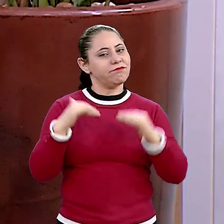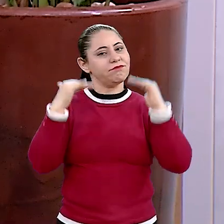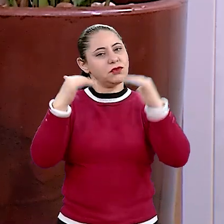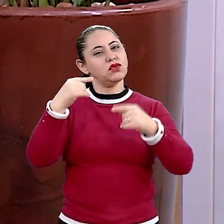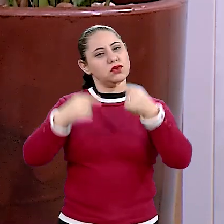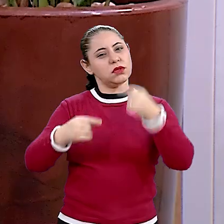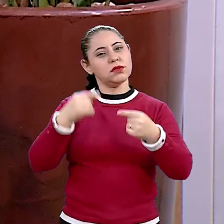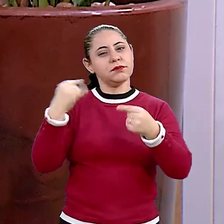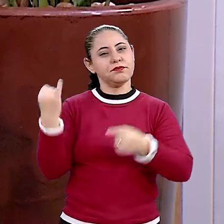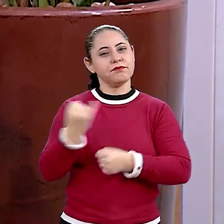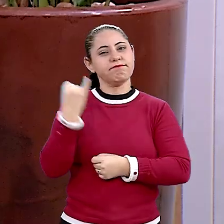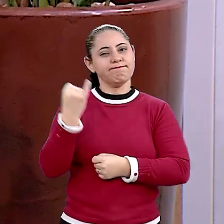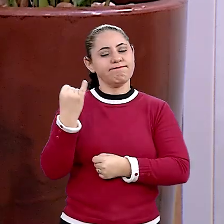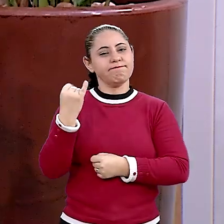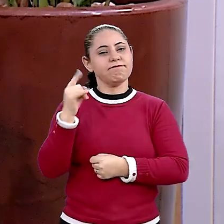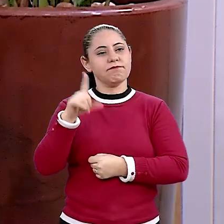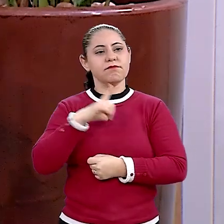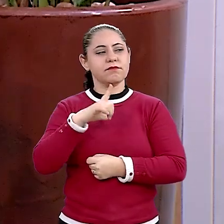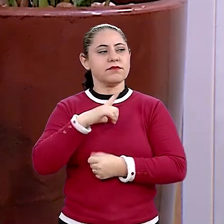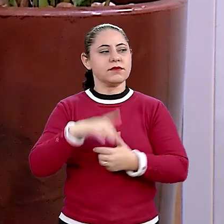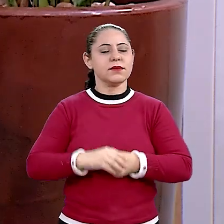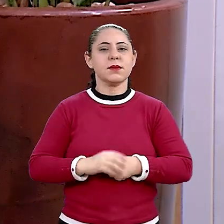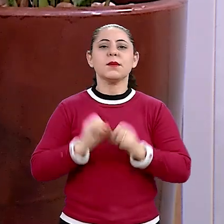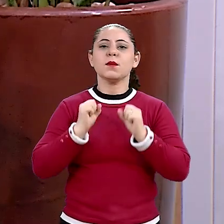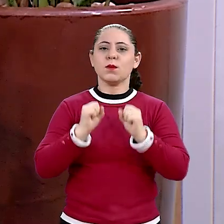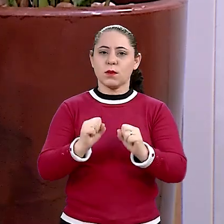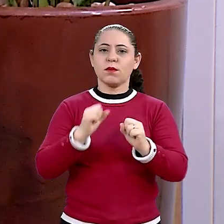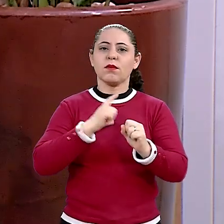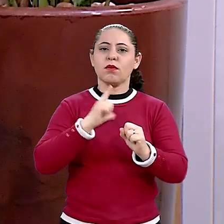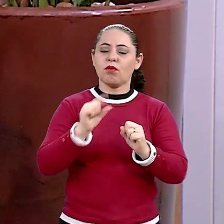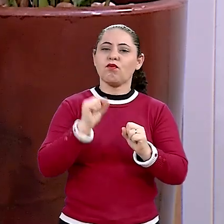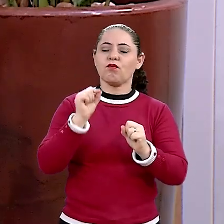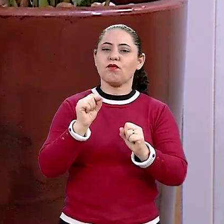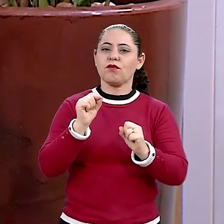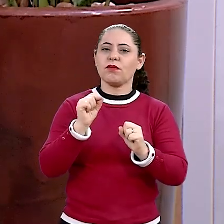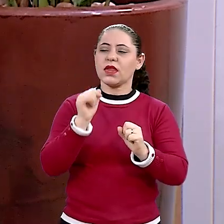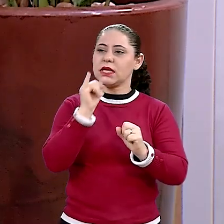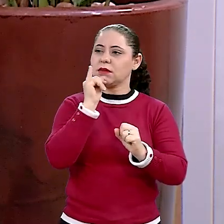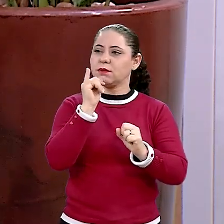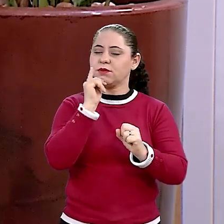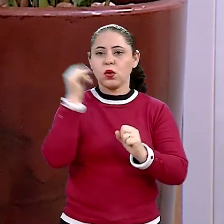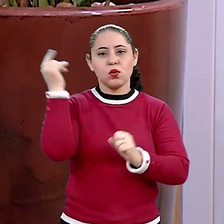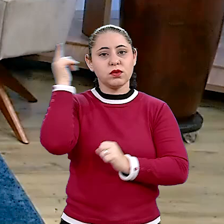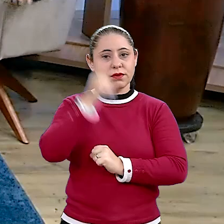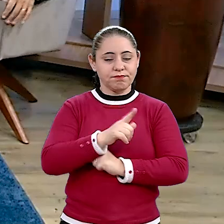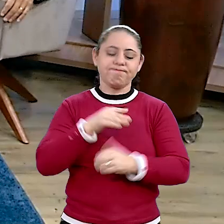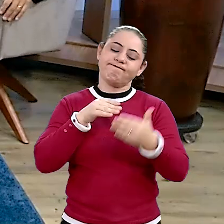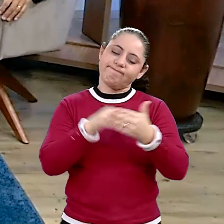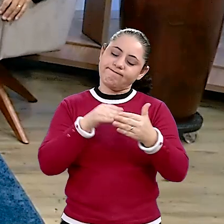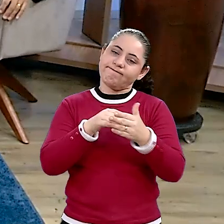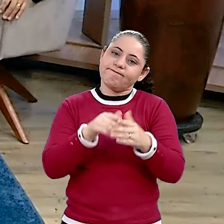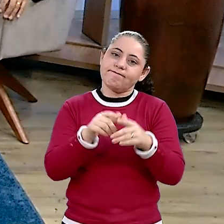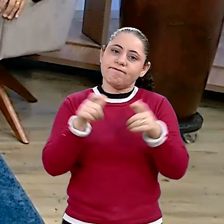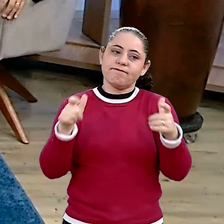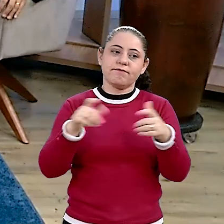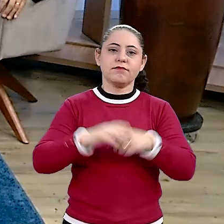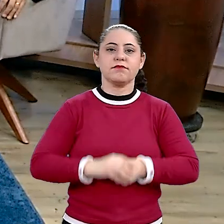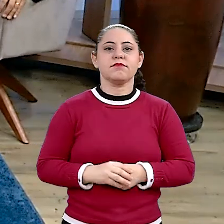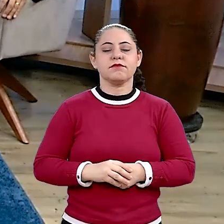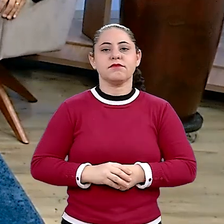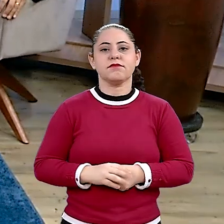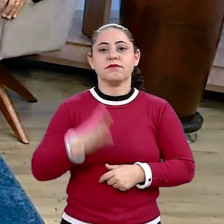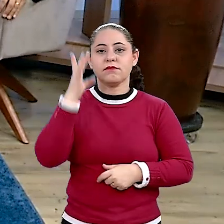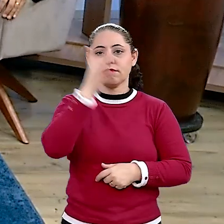elevado, o sarrafo que eles colocaram para que a gente tivesse que pular é muito elevado, então é um desafio muito grande. Bom,